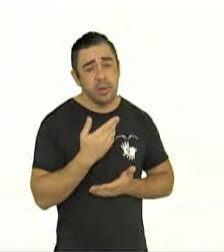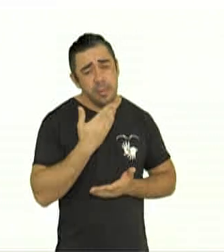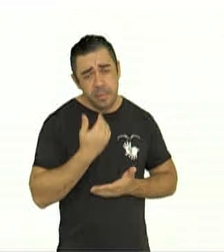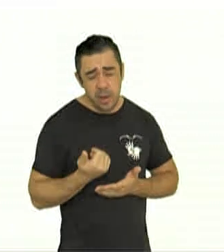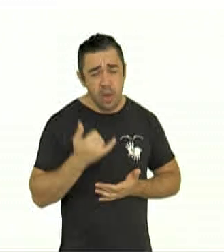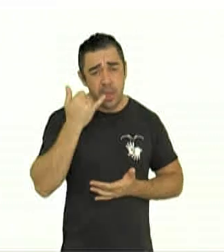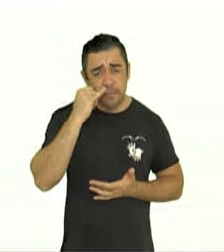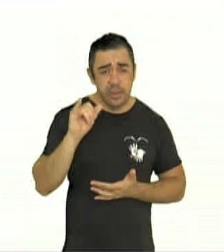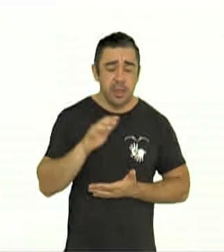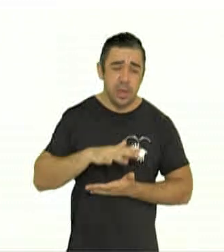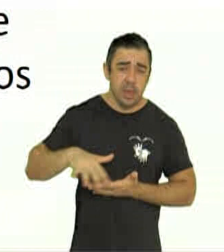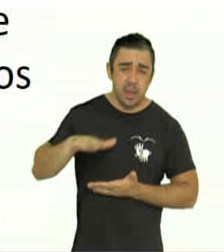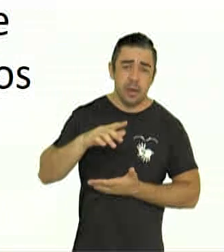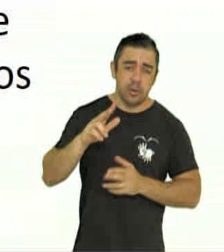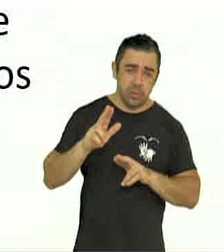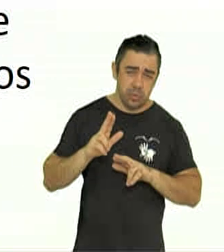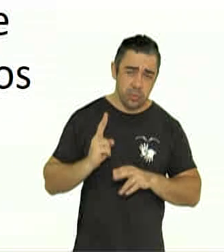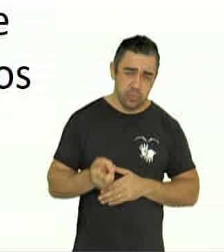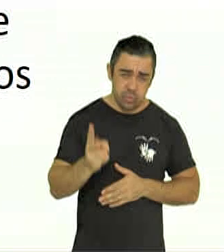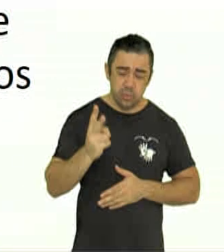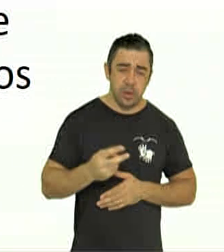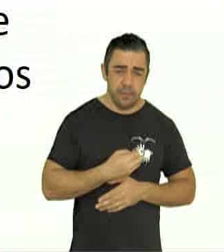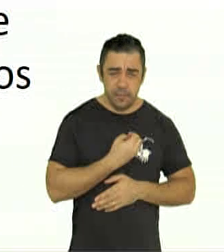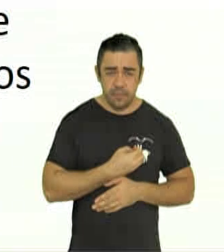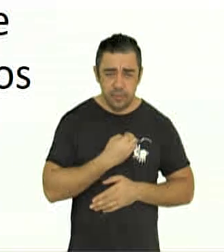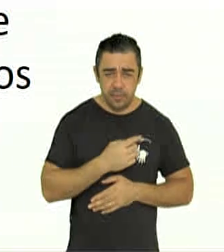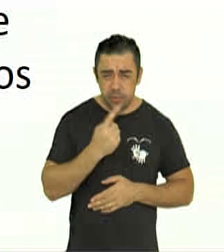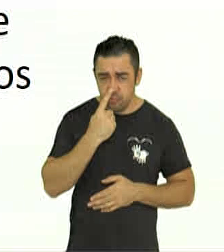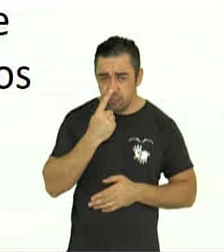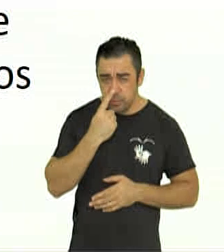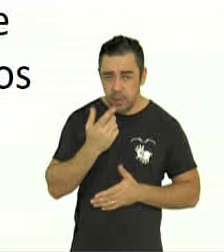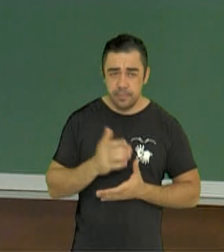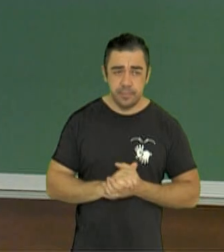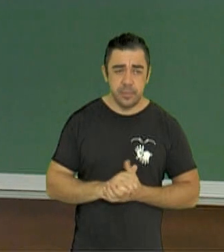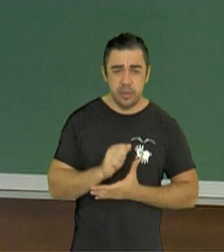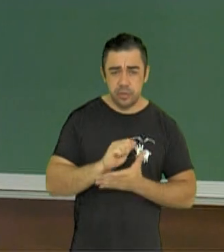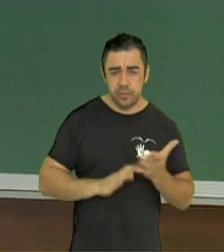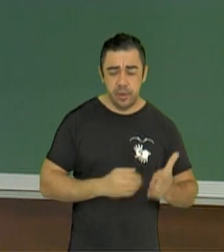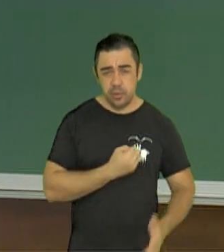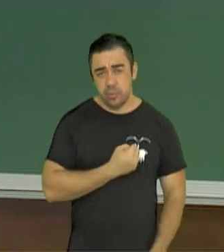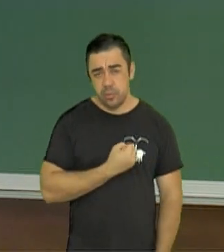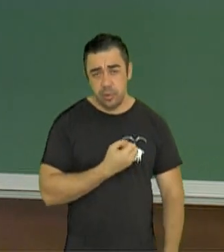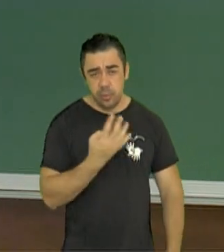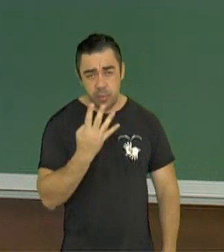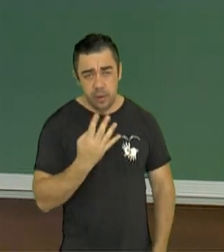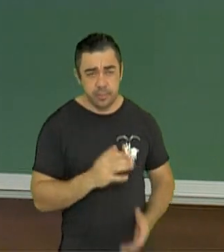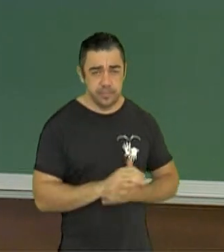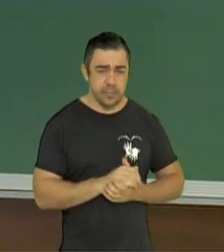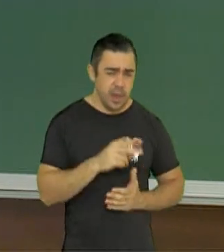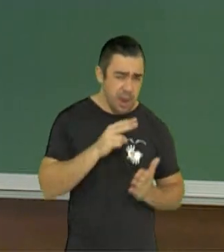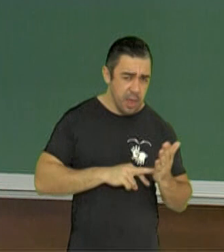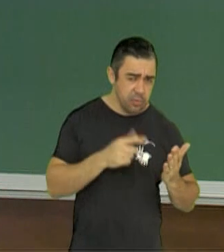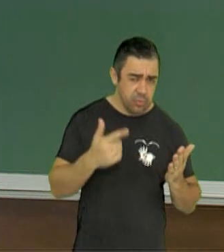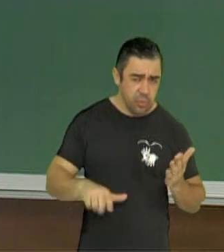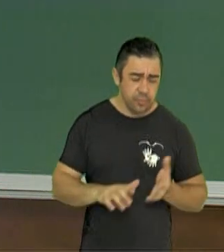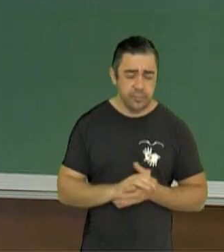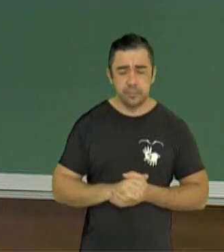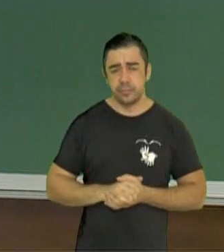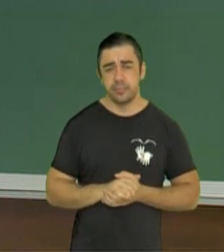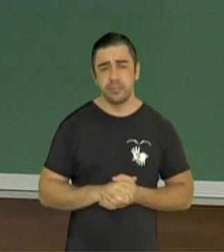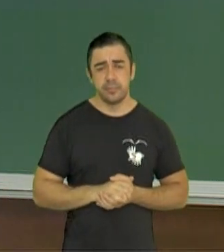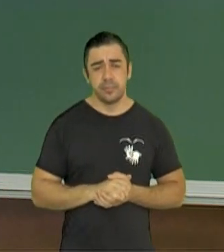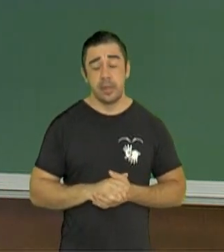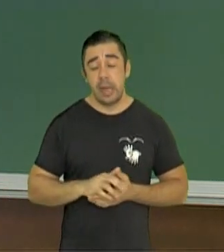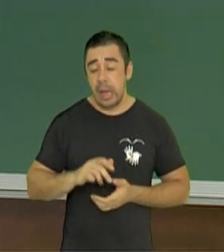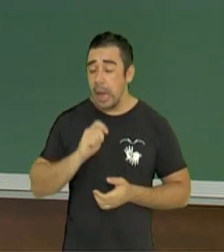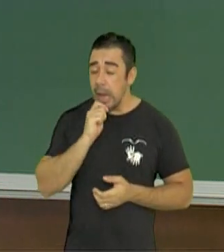manter viva a intimidade. Olha a atividade 4 para você, releia. Ainda não